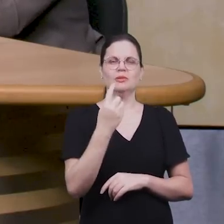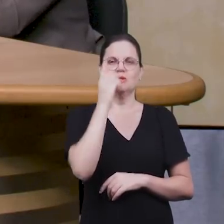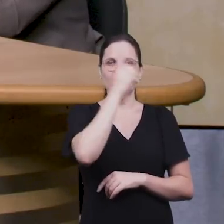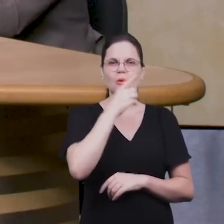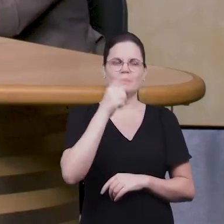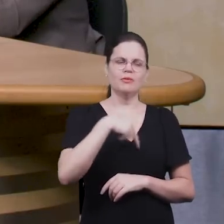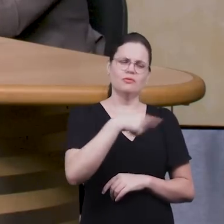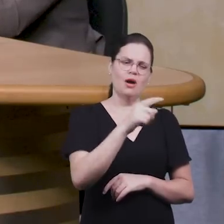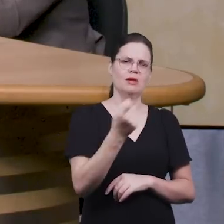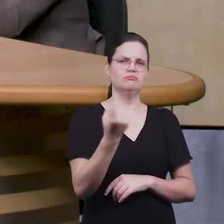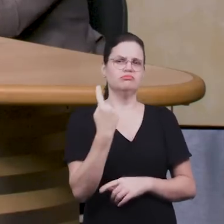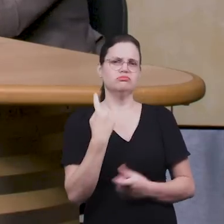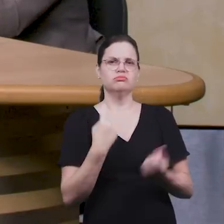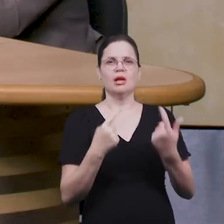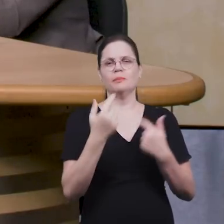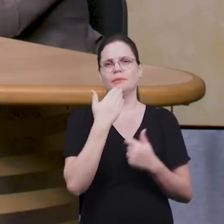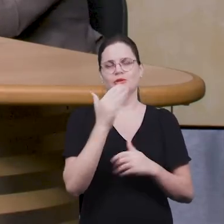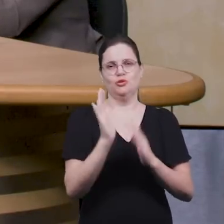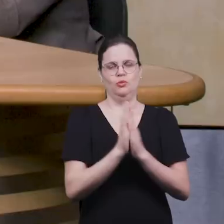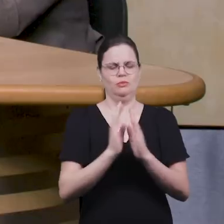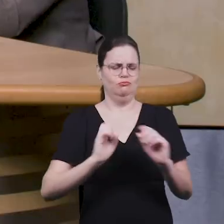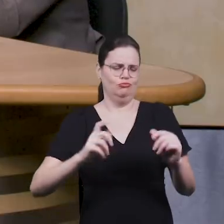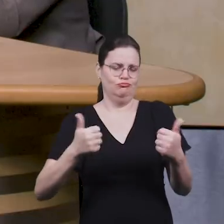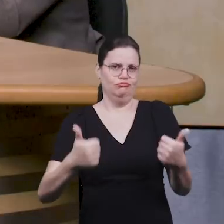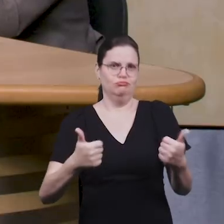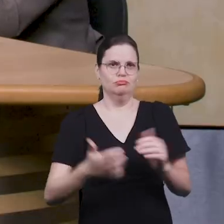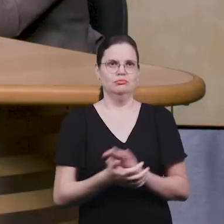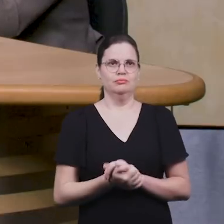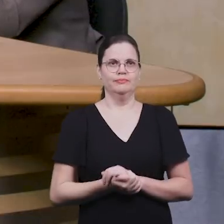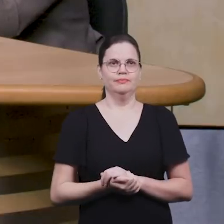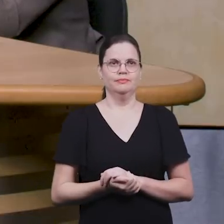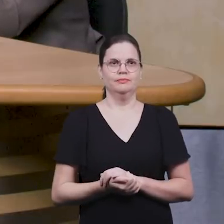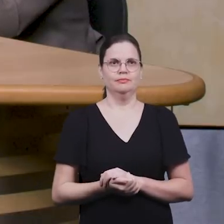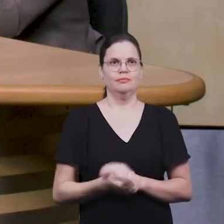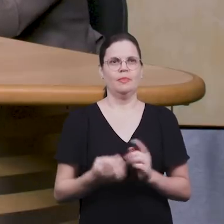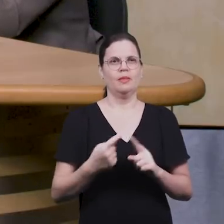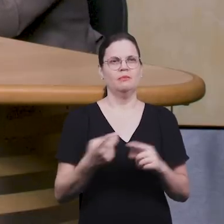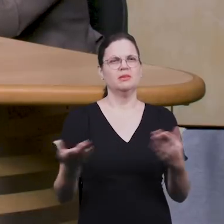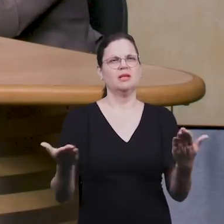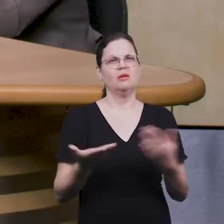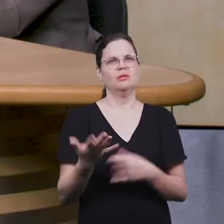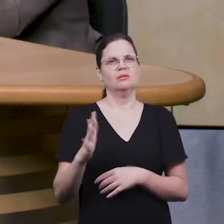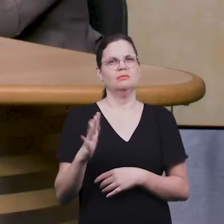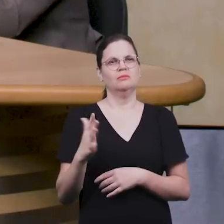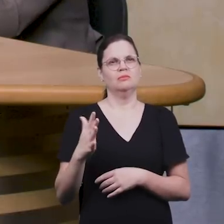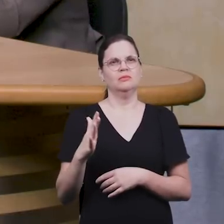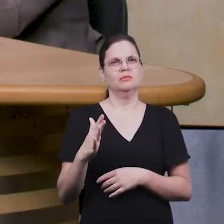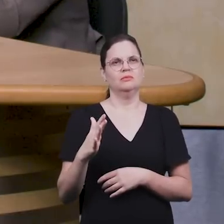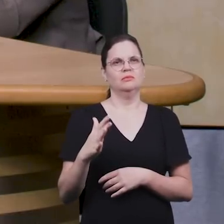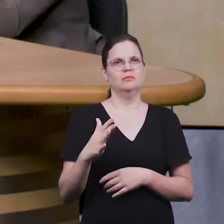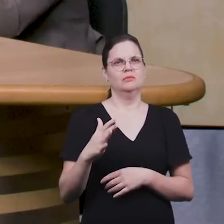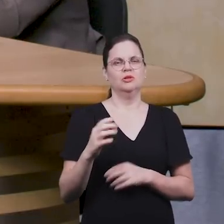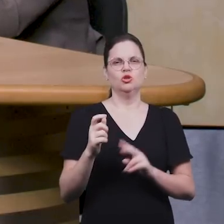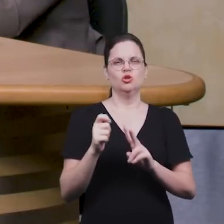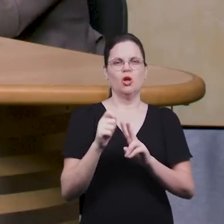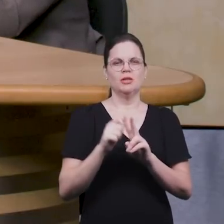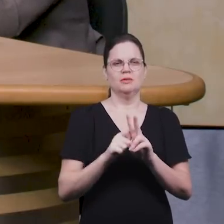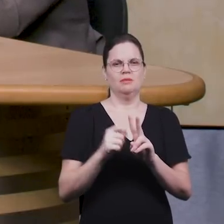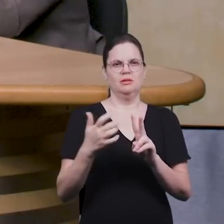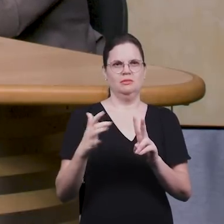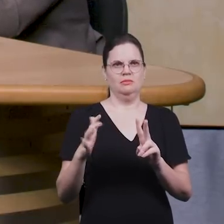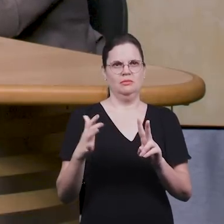gostava, pedia oração. Está tudo certo. Mas agora deve ter uns 1 mês e meio, 2